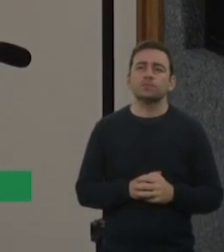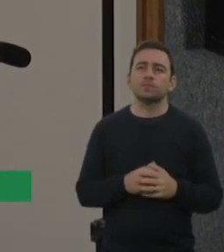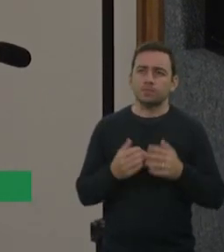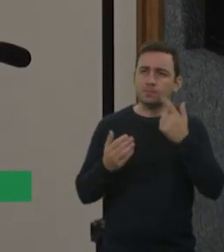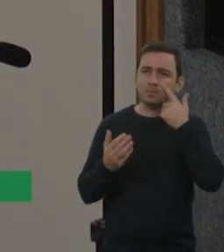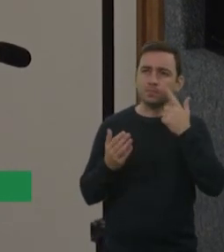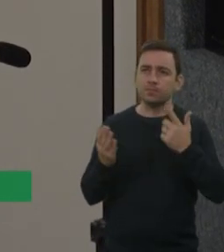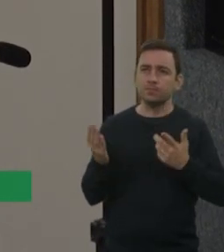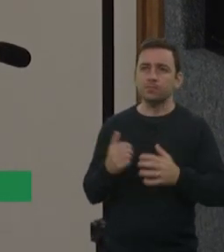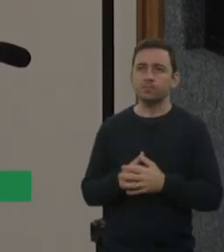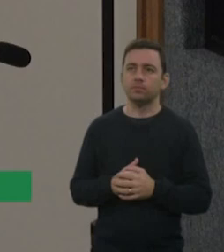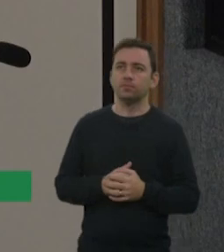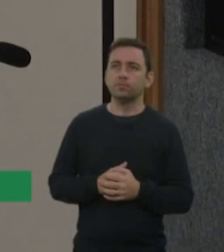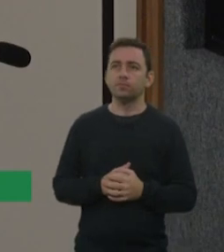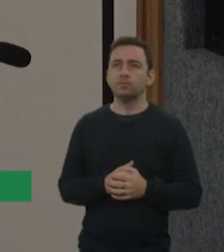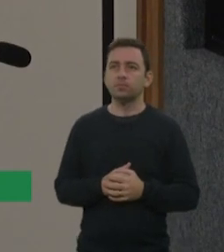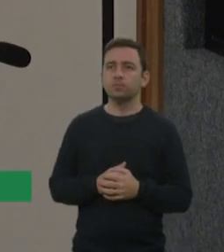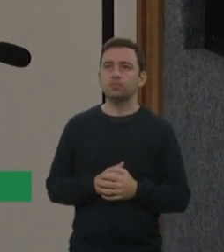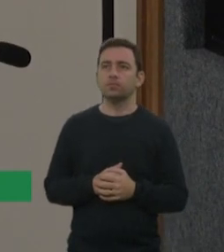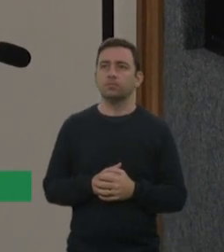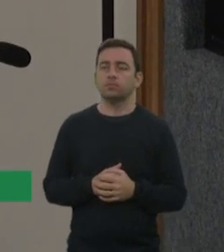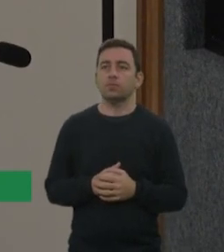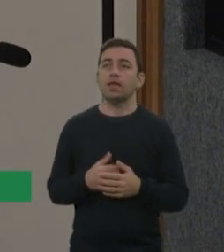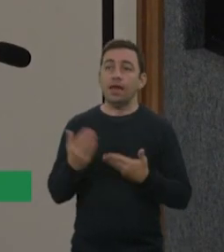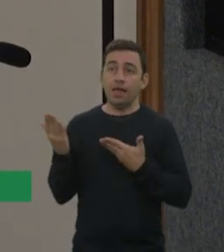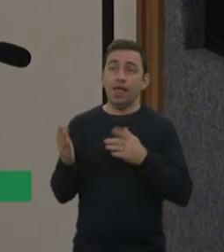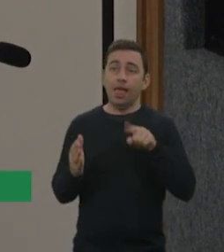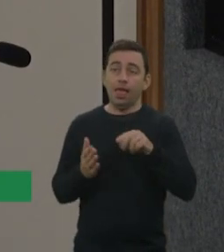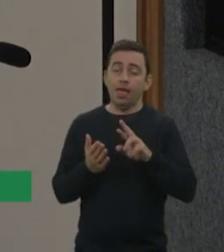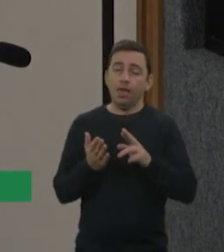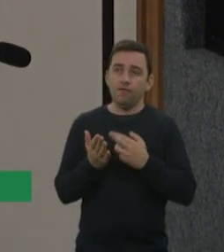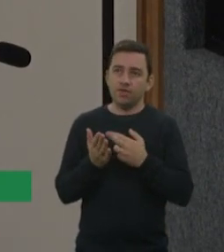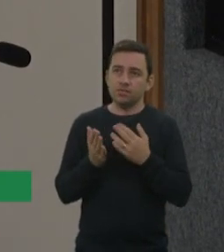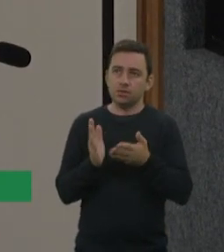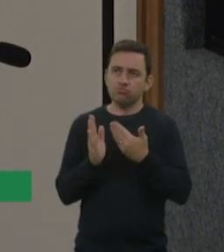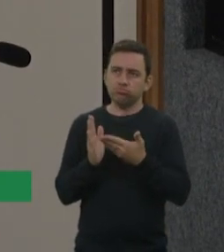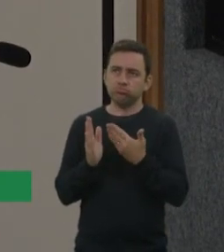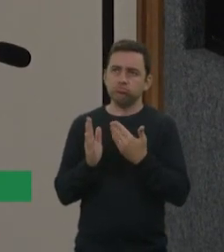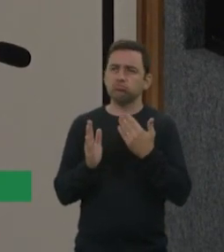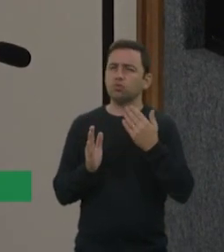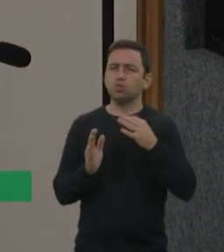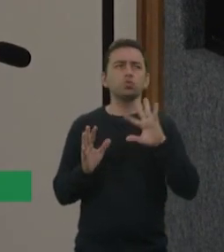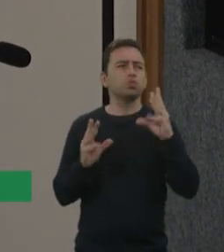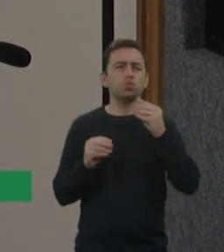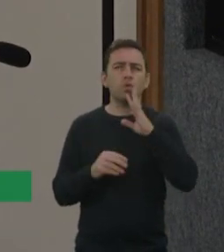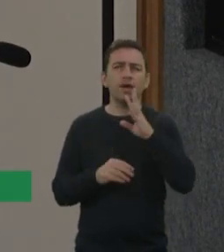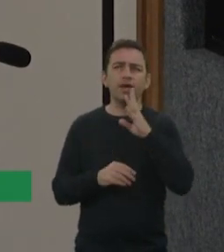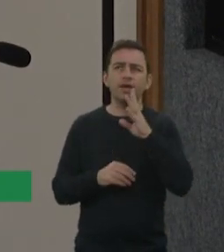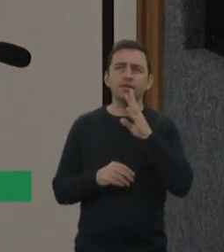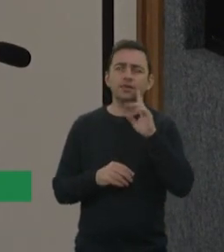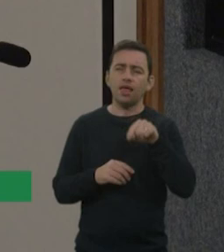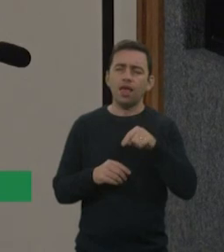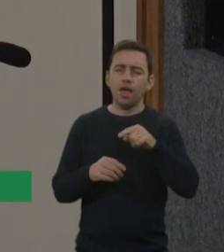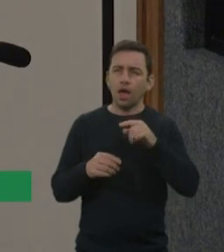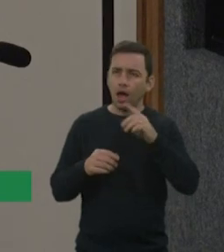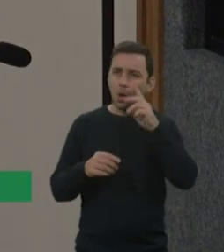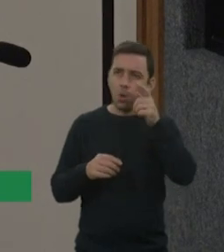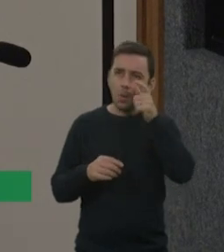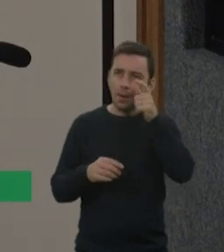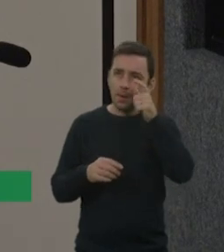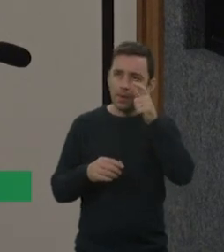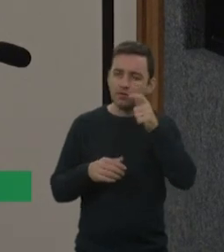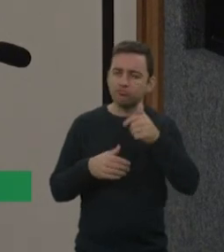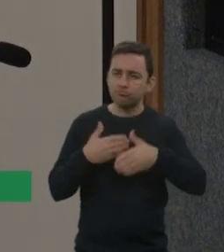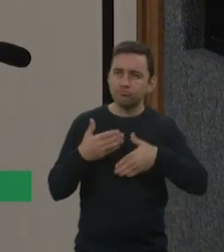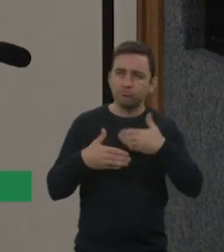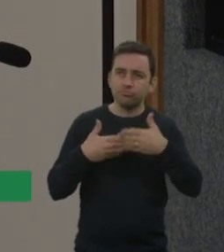Aqui é um estudo de uma revista que é bem conhecida, né? Que ele fala das manifestações e do acompanhamento clínico. Pode passar. Eu vou só dar uma pincelada, não